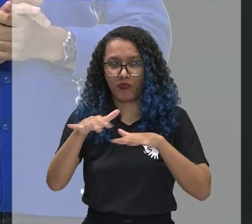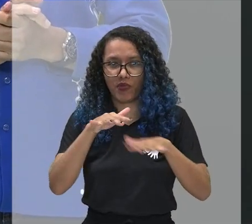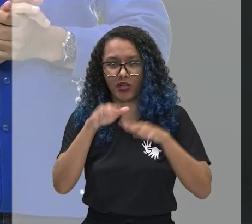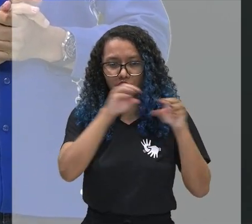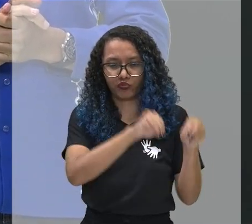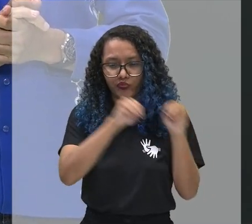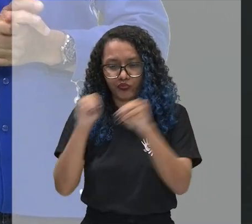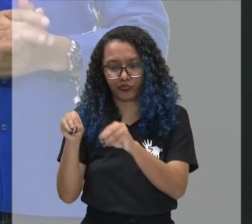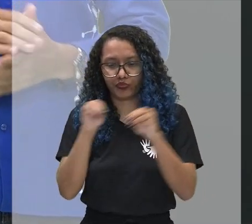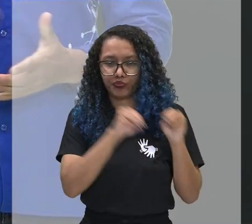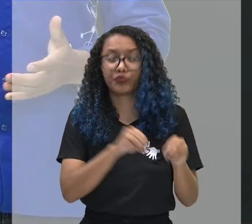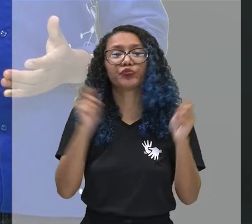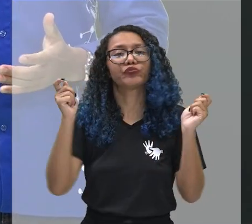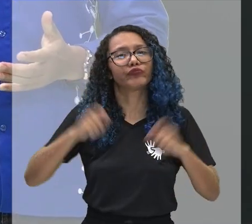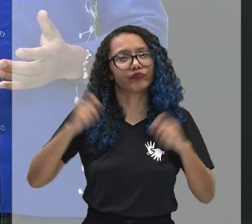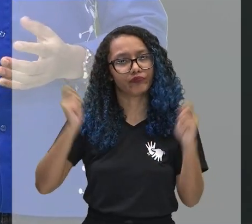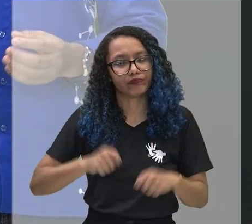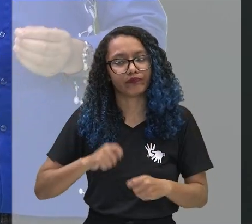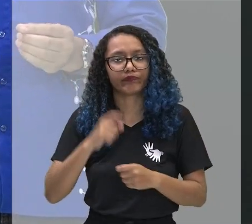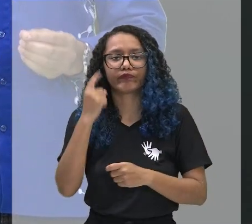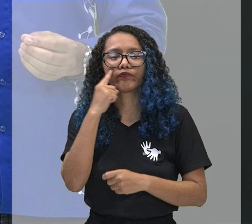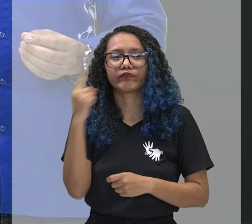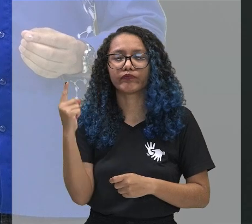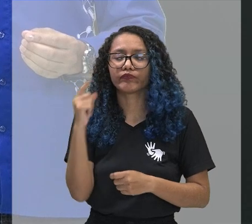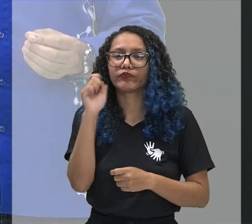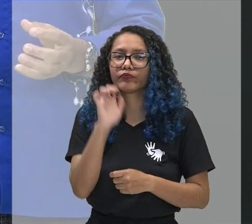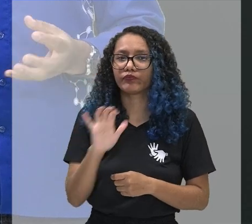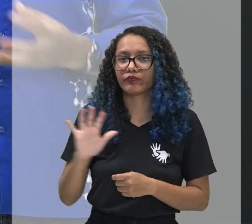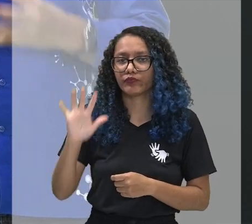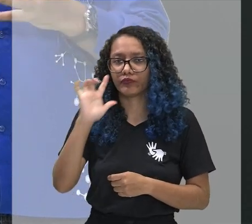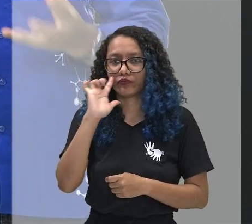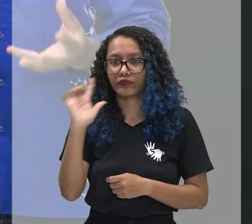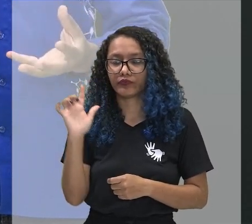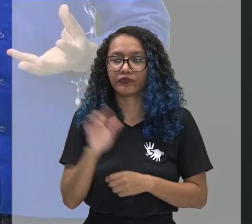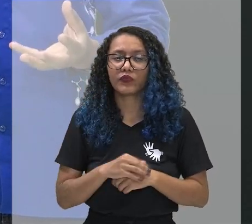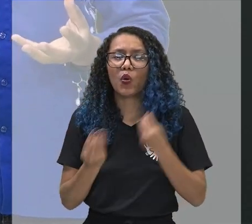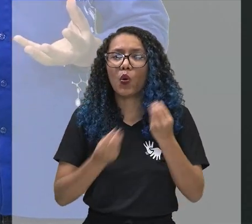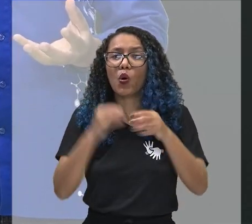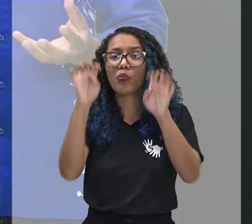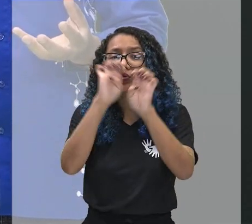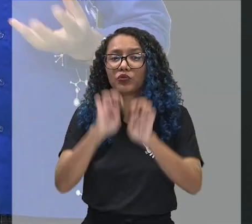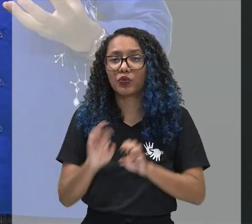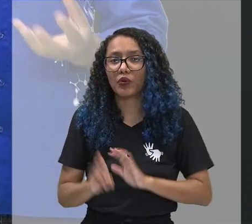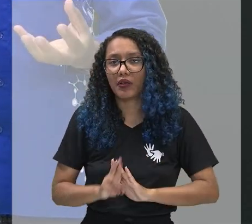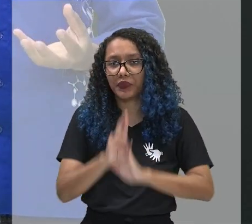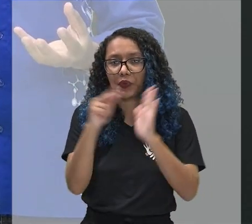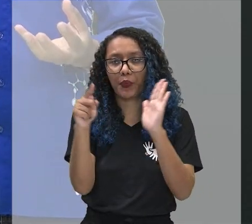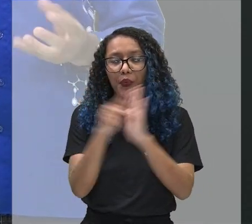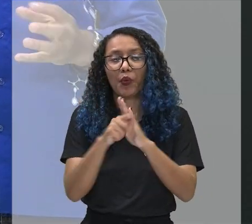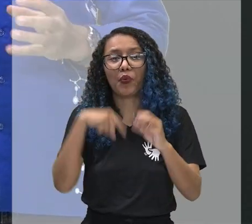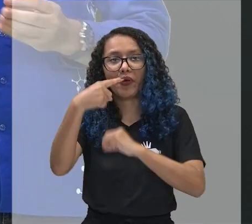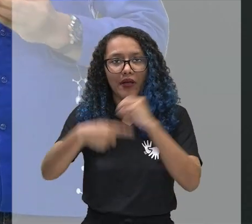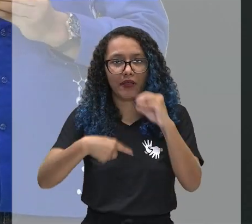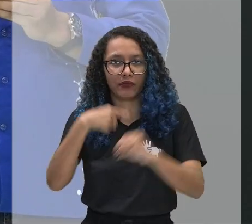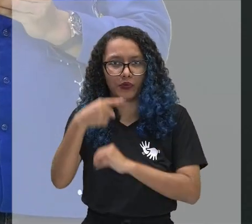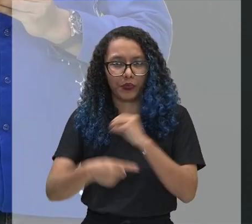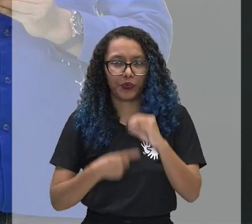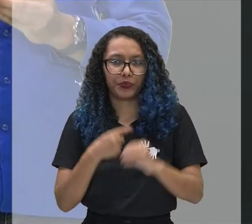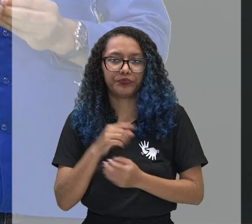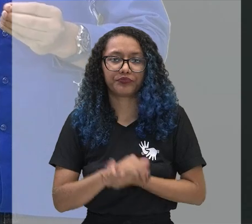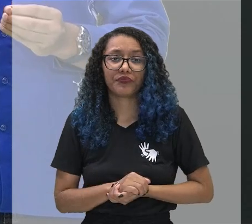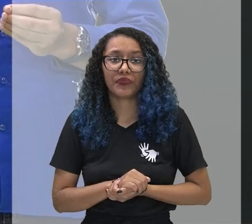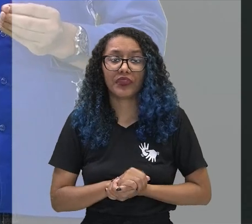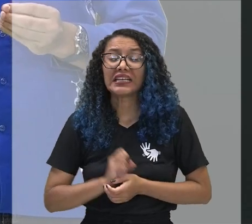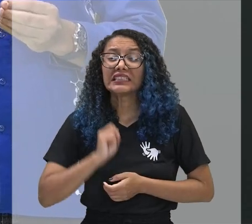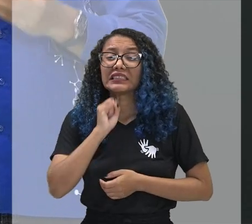ponto a outro. Aqui do meu lado, você está observando o seguinte, a estrutura, a representação de um átomo. Se nós